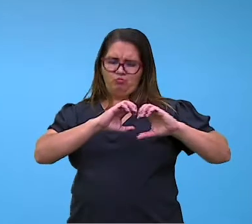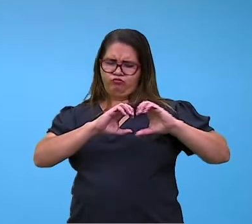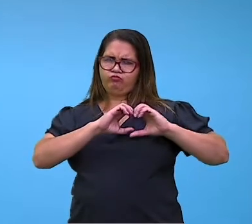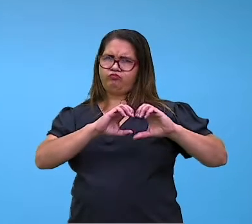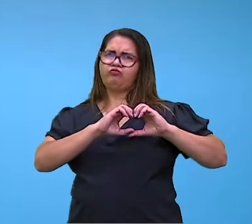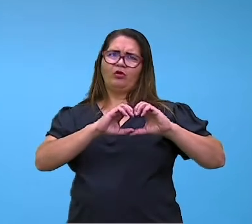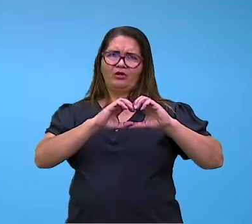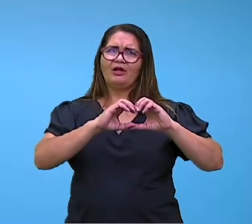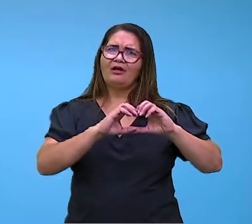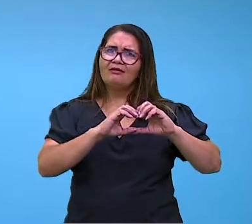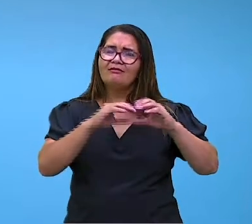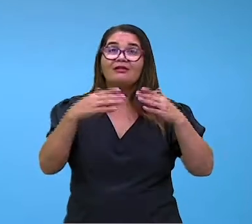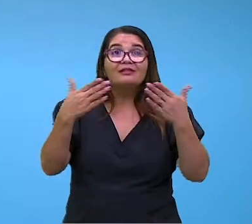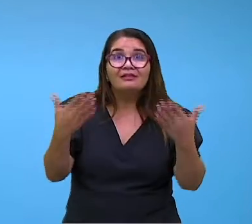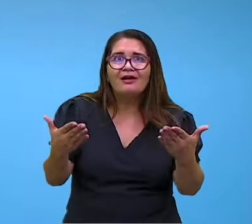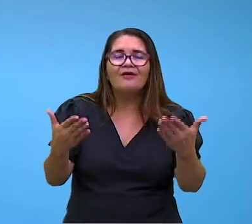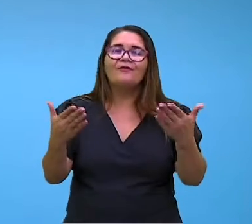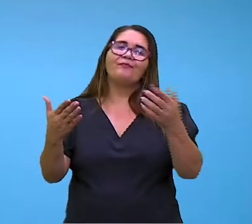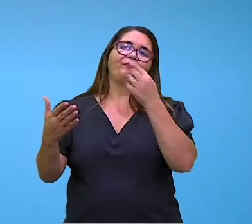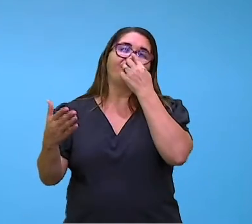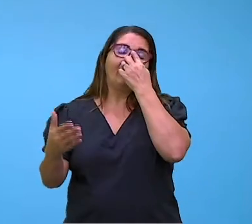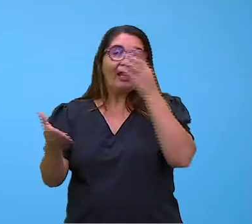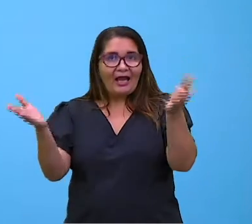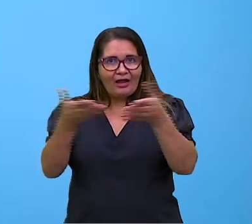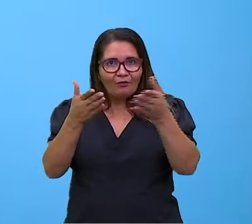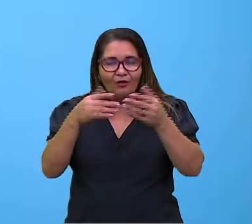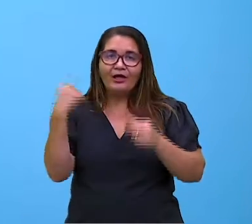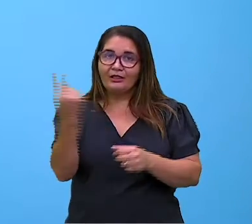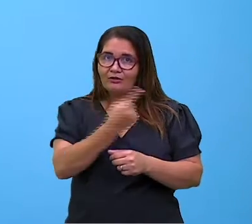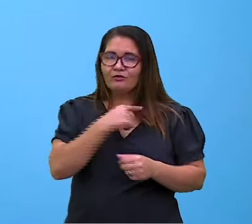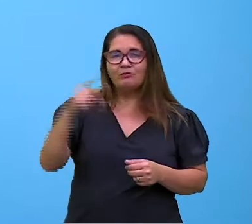né? Vamos ver quais as possibilidades de respostas?